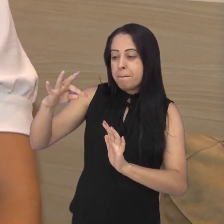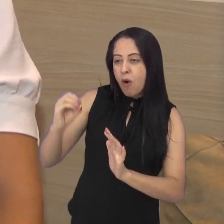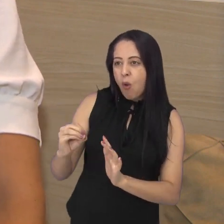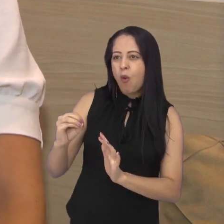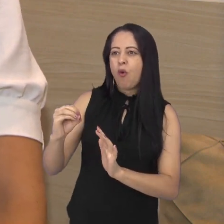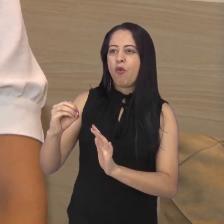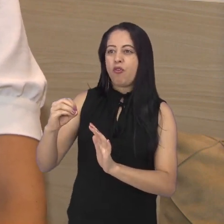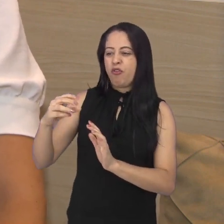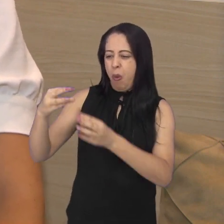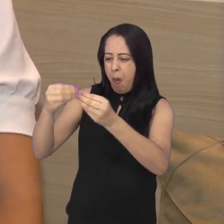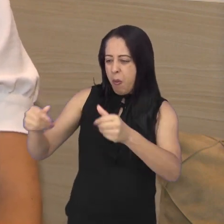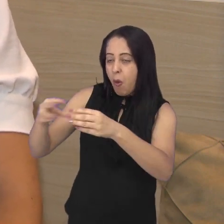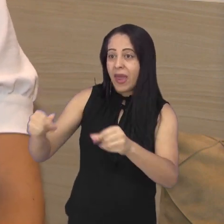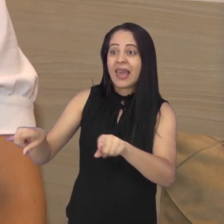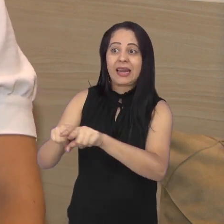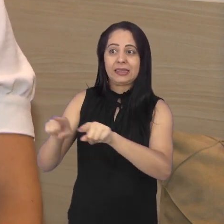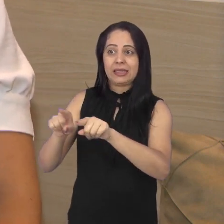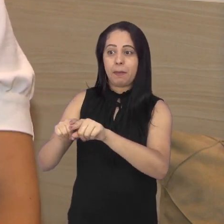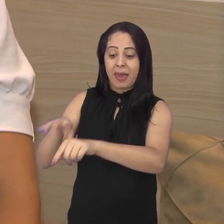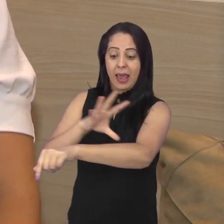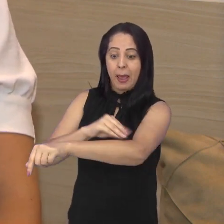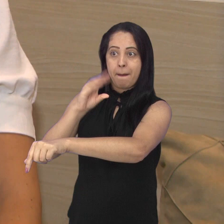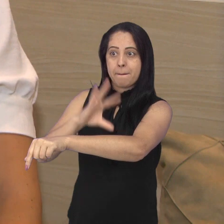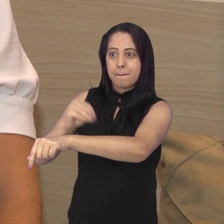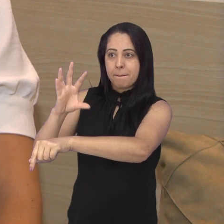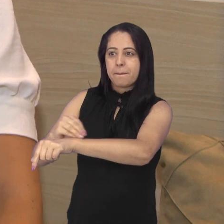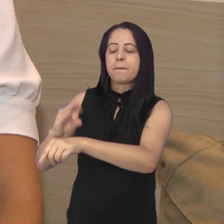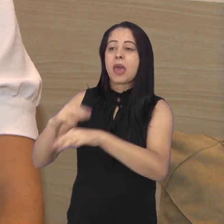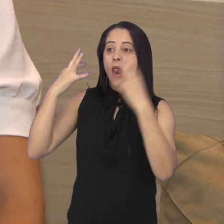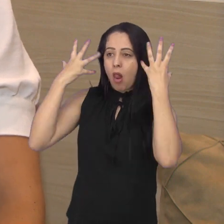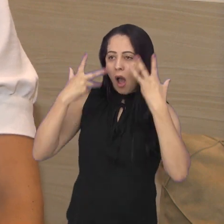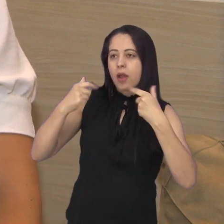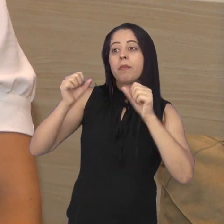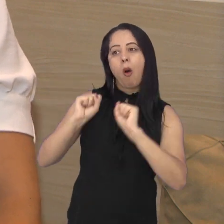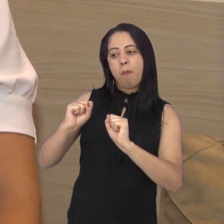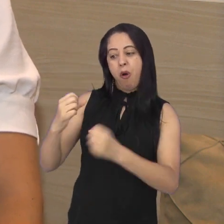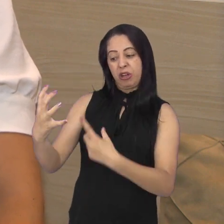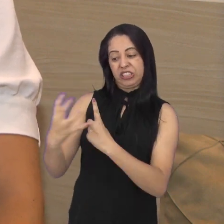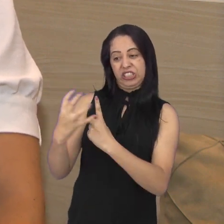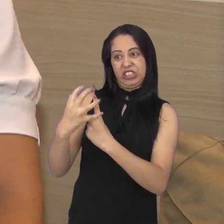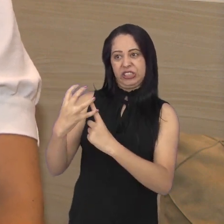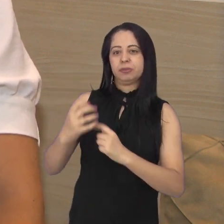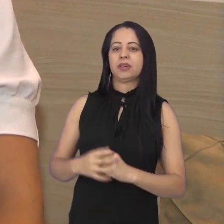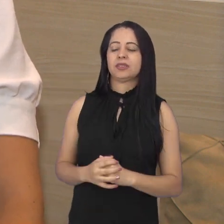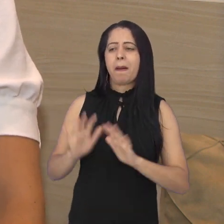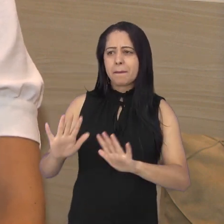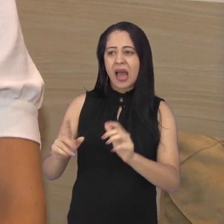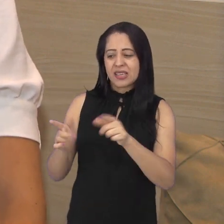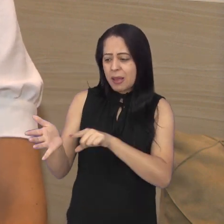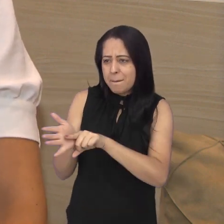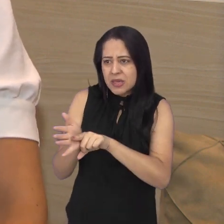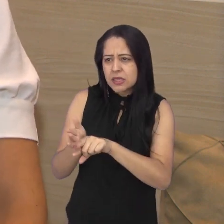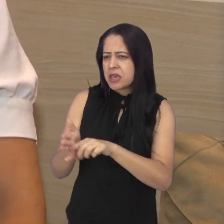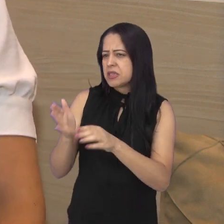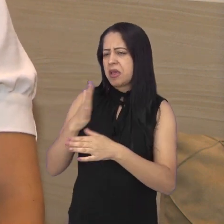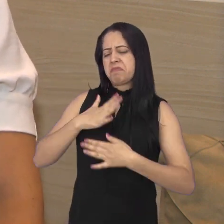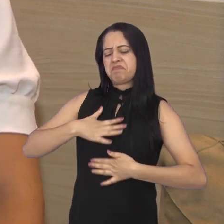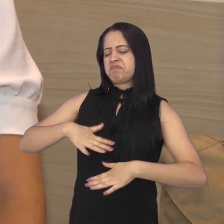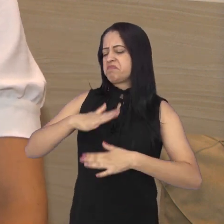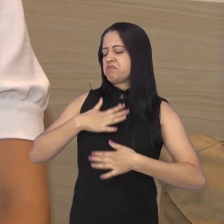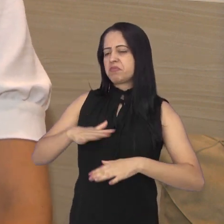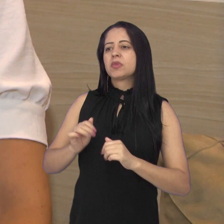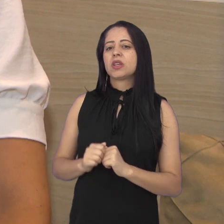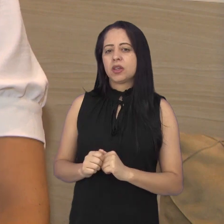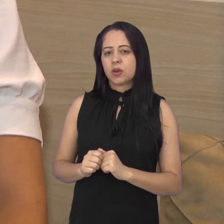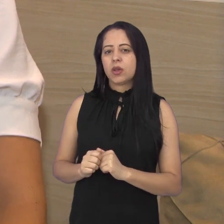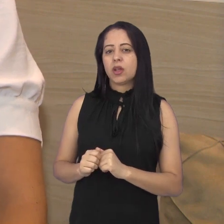ácaro, pelo de bicho e é super tranquilo, né? No início a gente vem uma vez por semana e aí